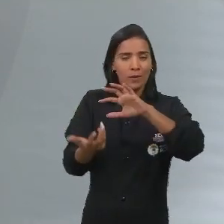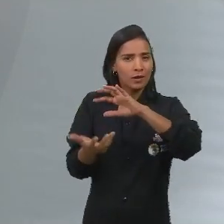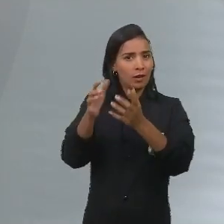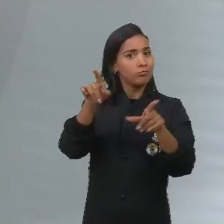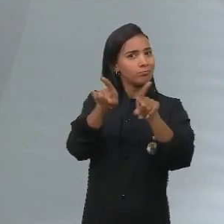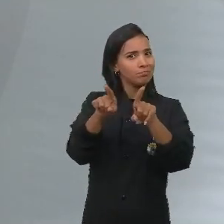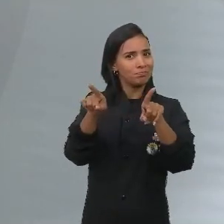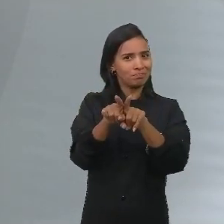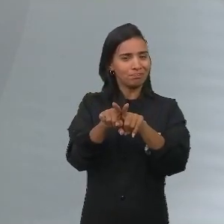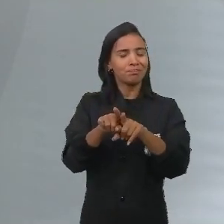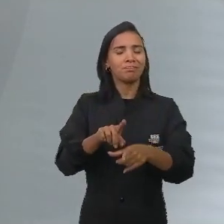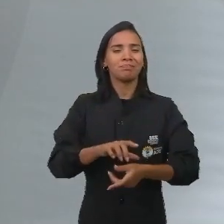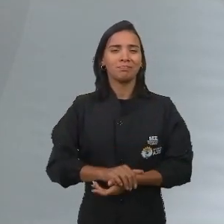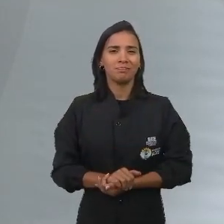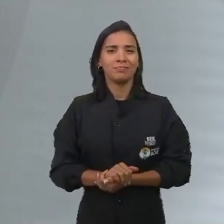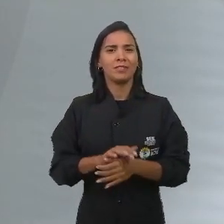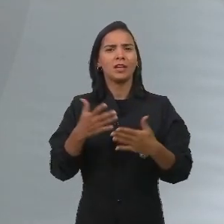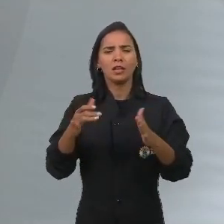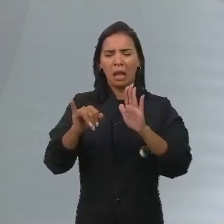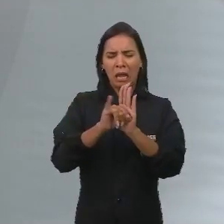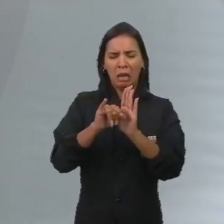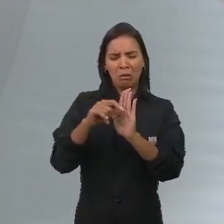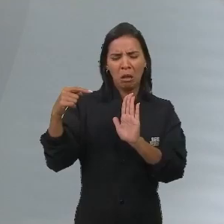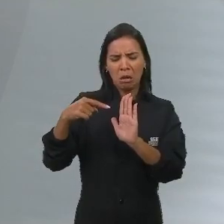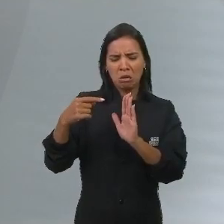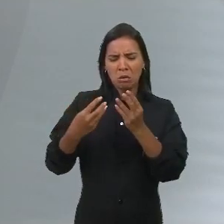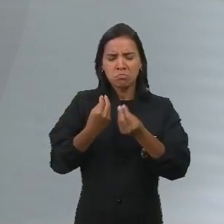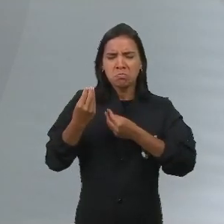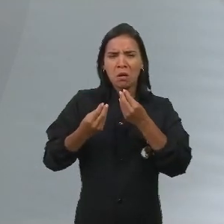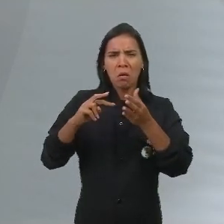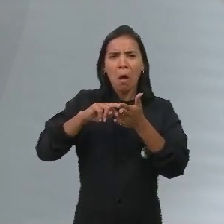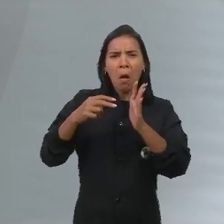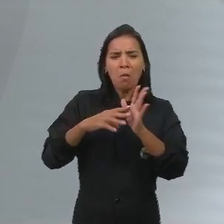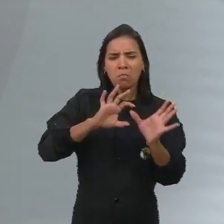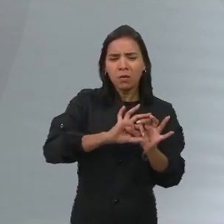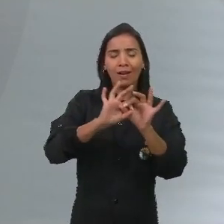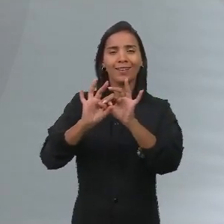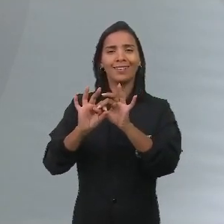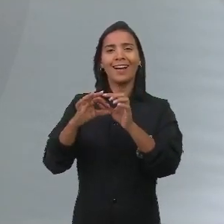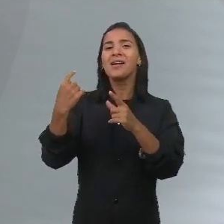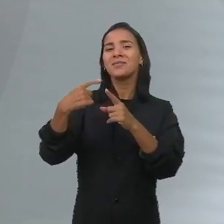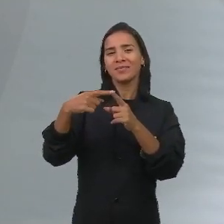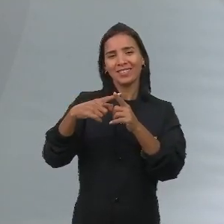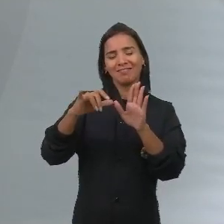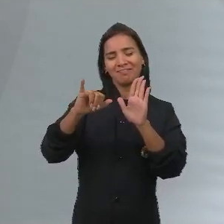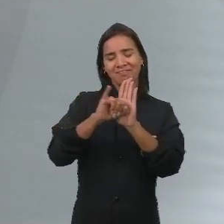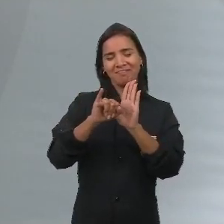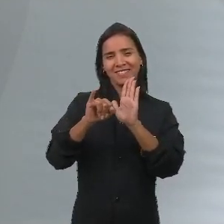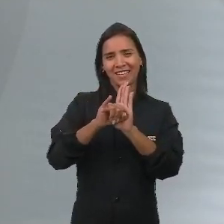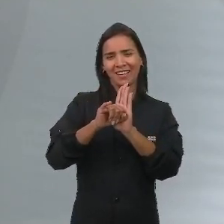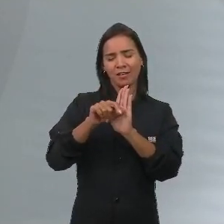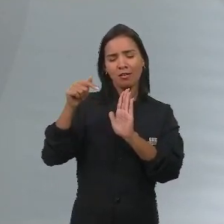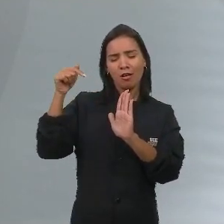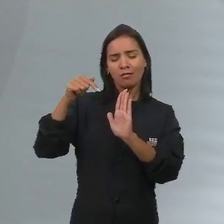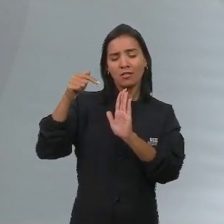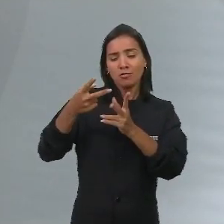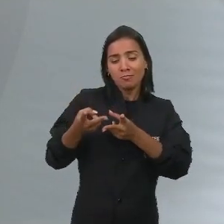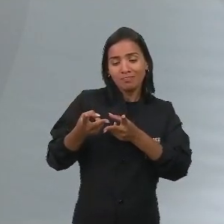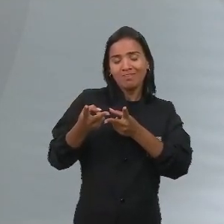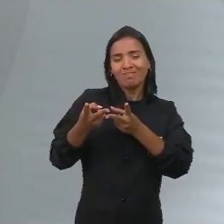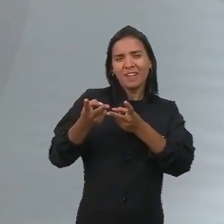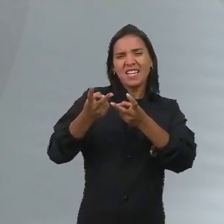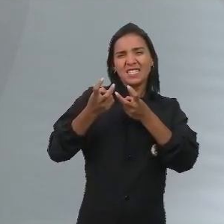tranquilo e aí onde entrou a identidade a identidade entra nesse perfil de A partir dessa identificação